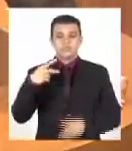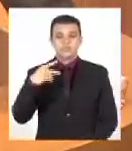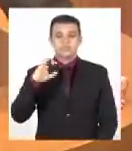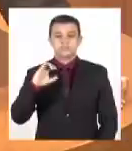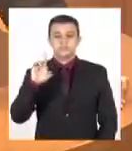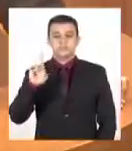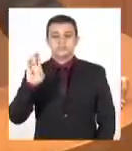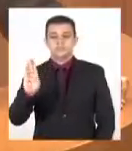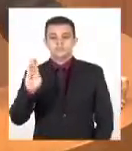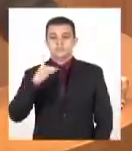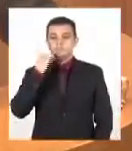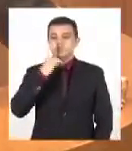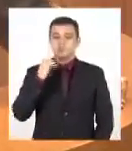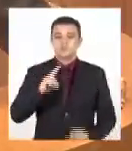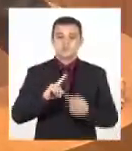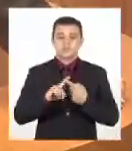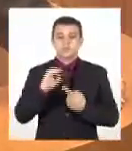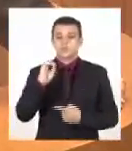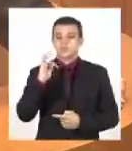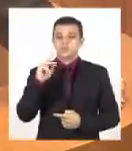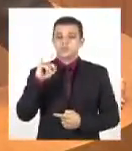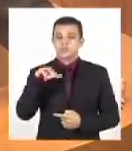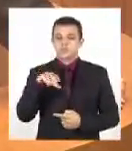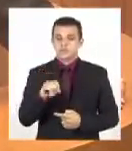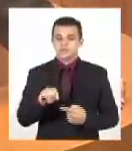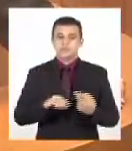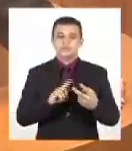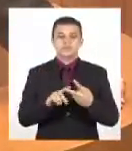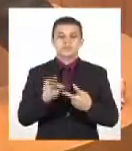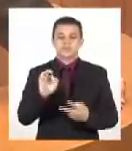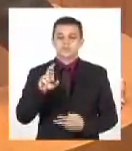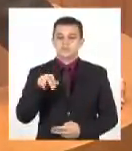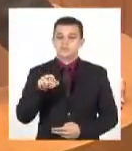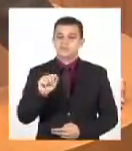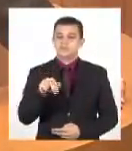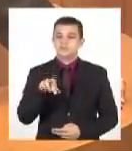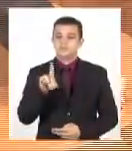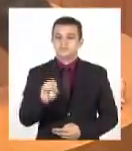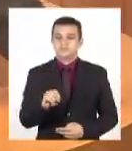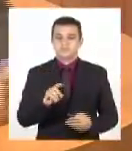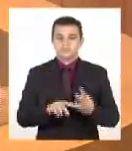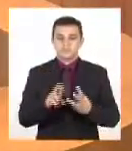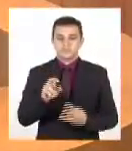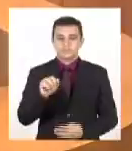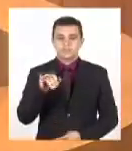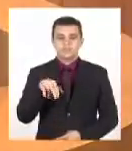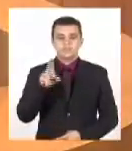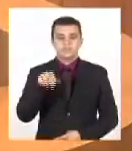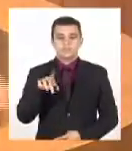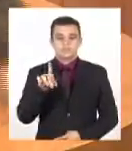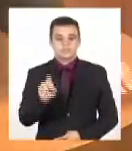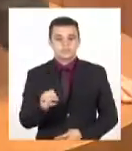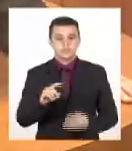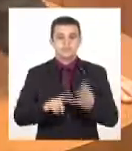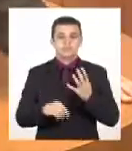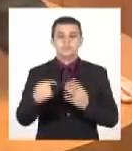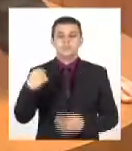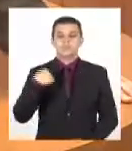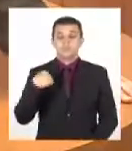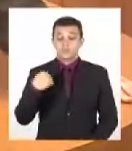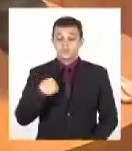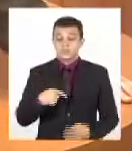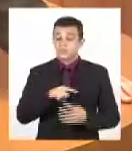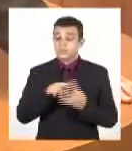deputado Otelino Neto, vice-presidente, deputado Fernando Furtado, deputado Raimundo Cutrim e eu, e quero justamente destacar